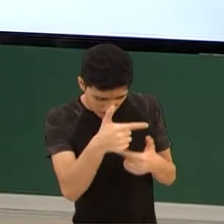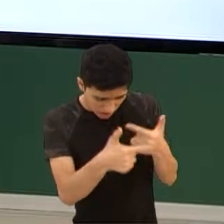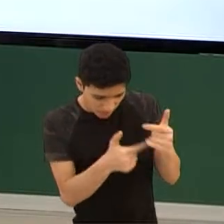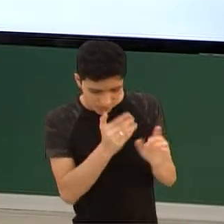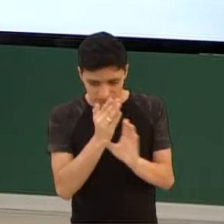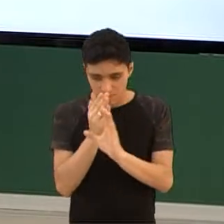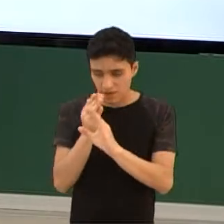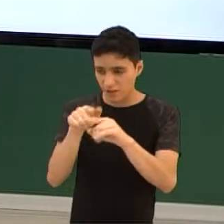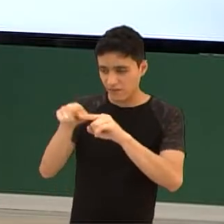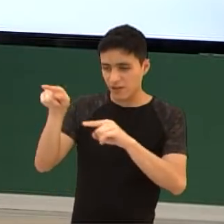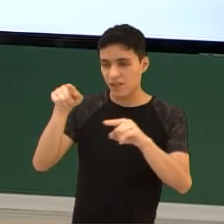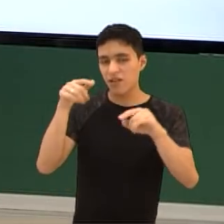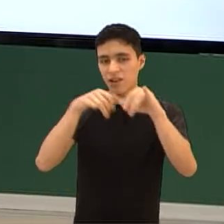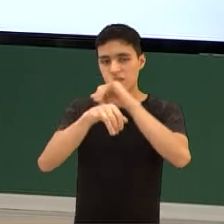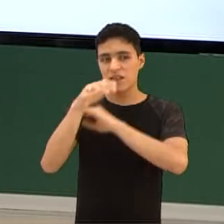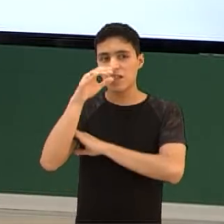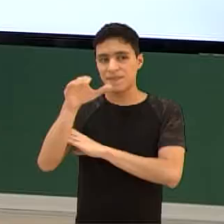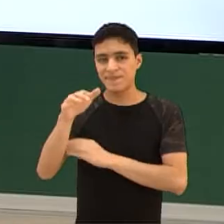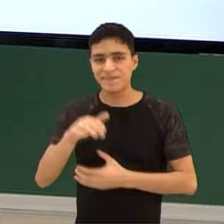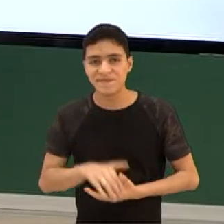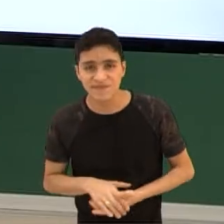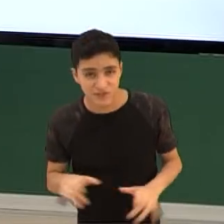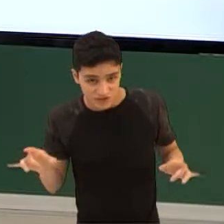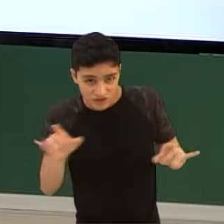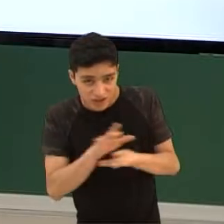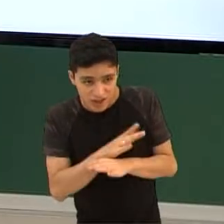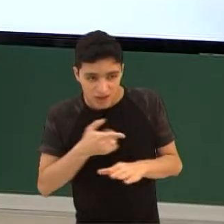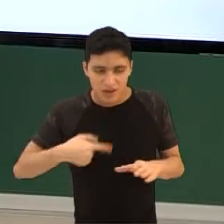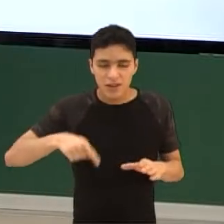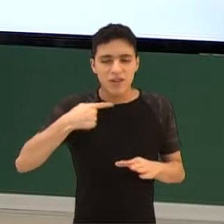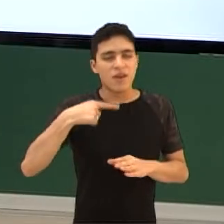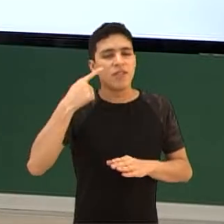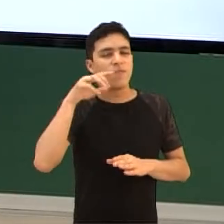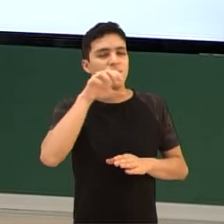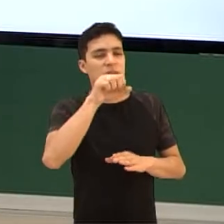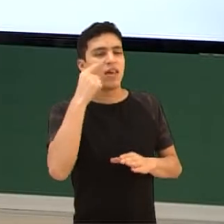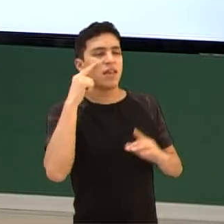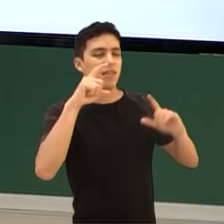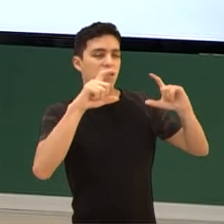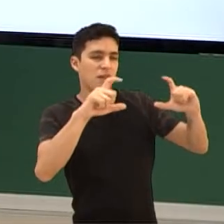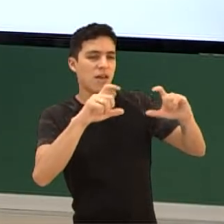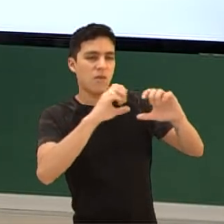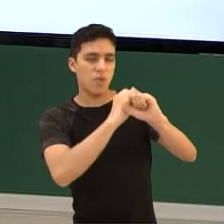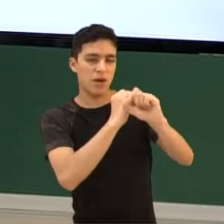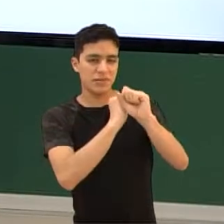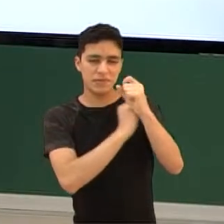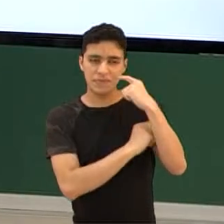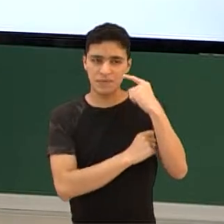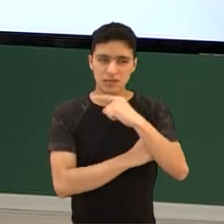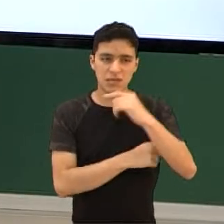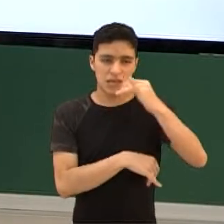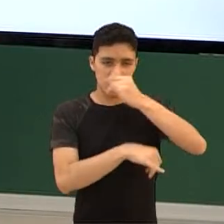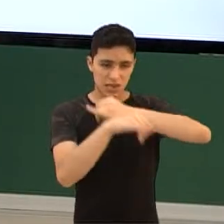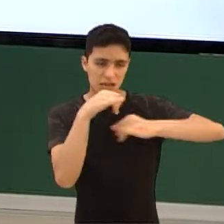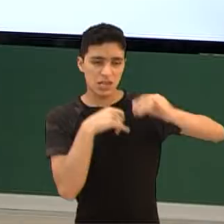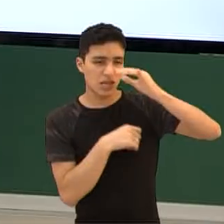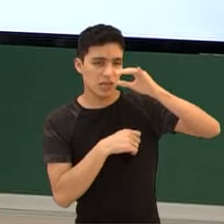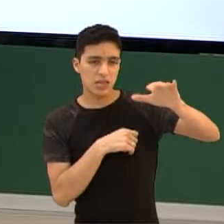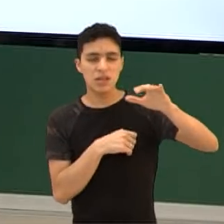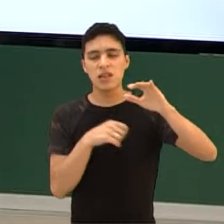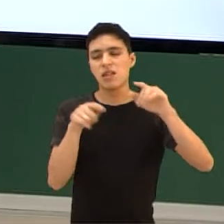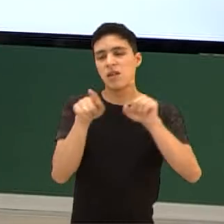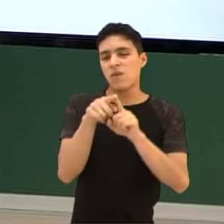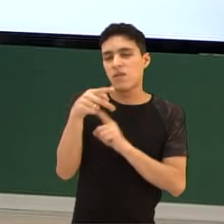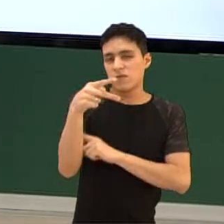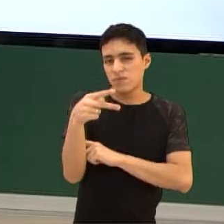da variação da energia cinética. E nós vamos utilizar essa equaçãozinha aqui, que é mais fácil, ela está aberta, que energia cinética e trabalho é igual à